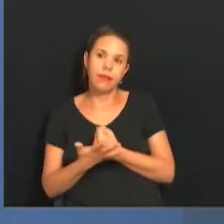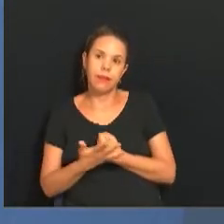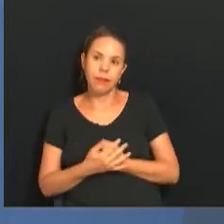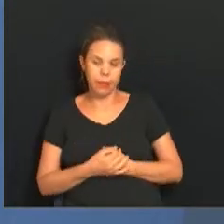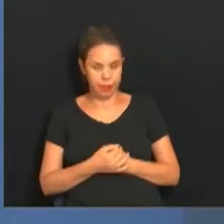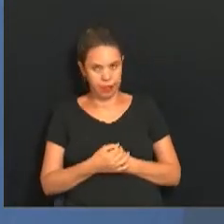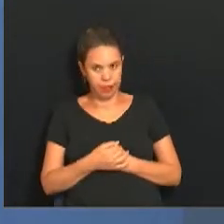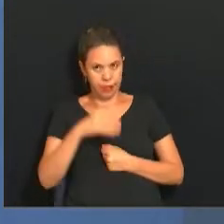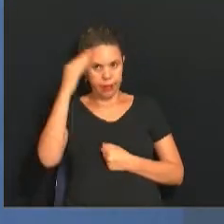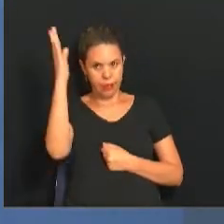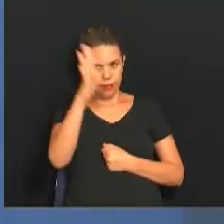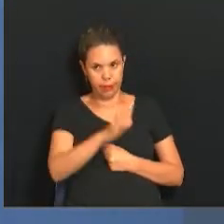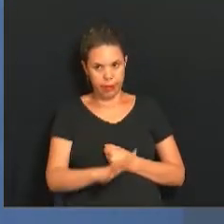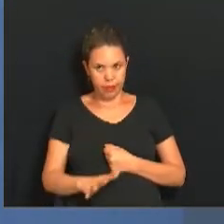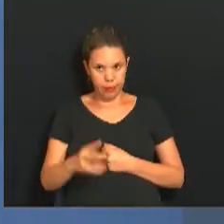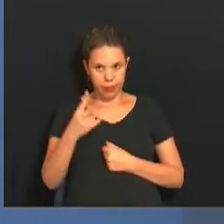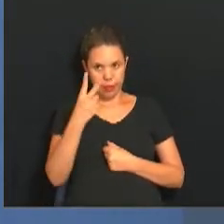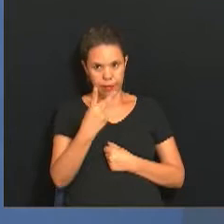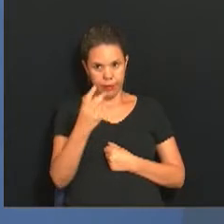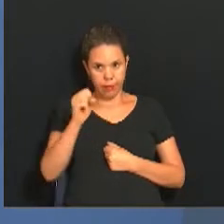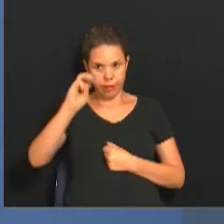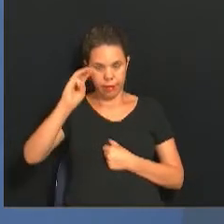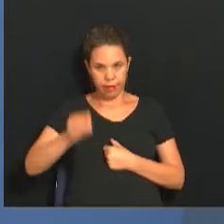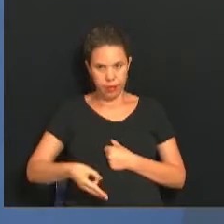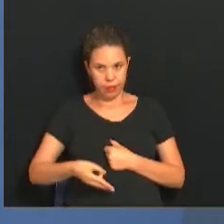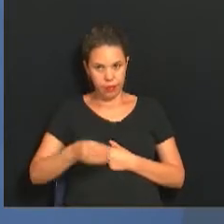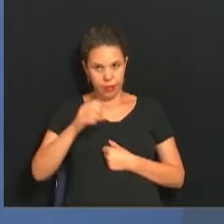No Brasil, são